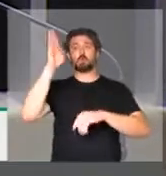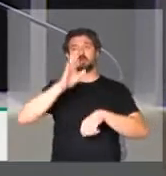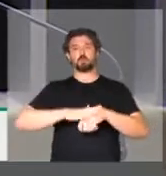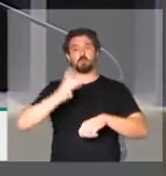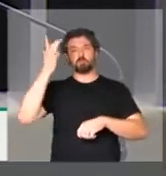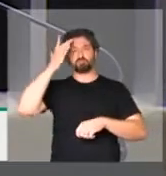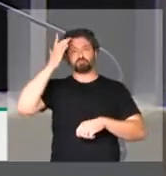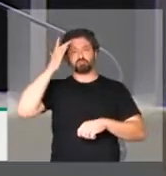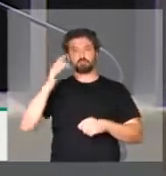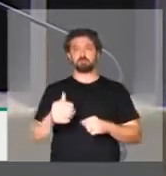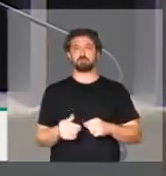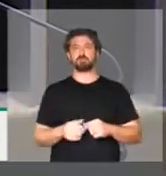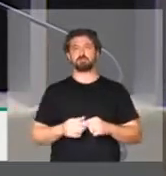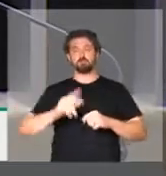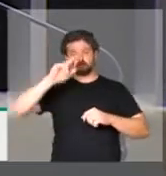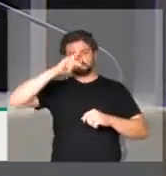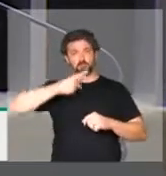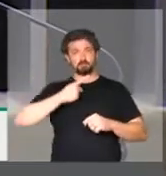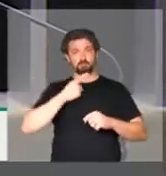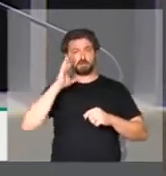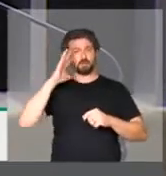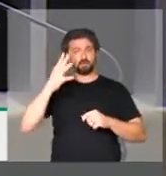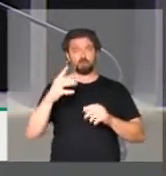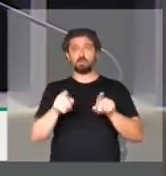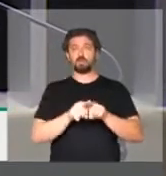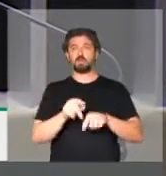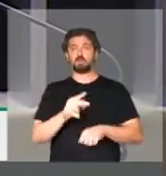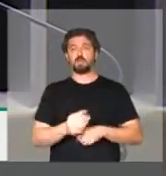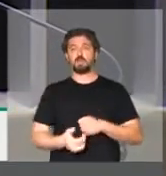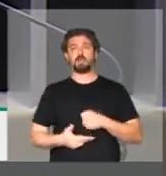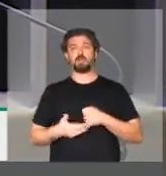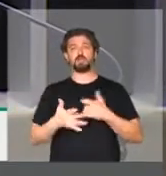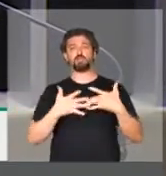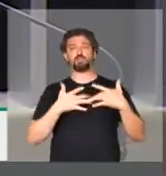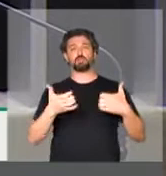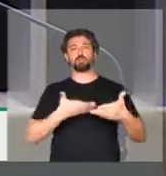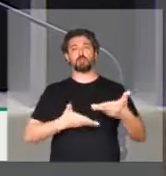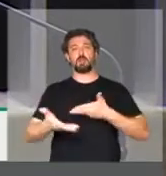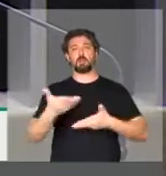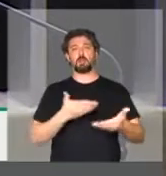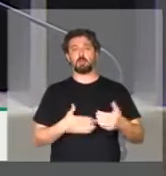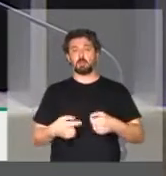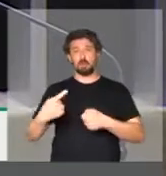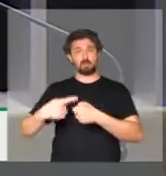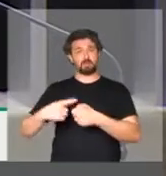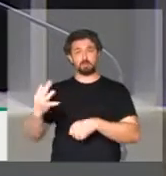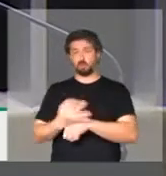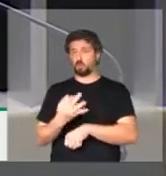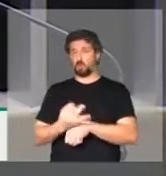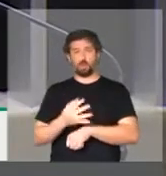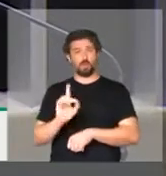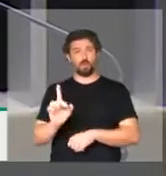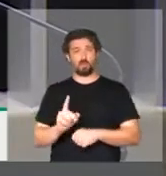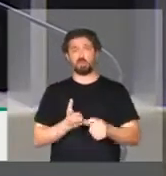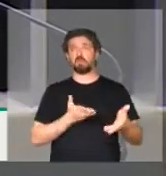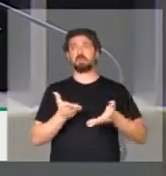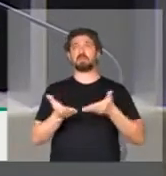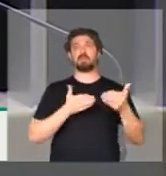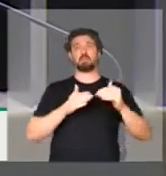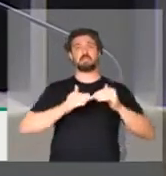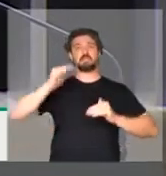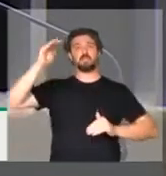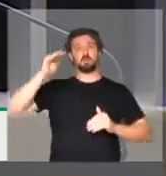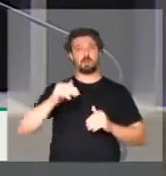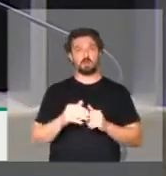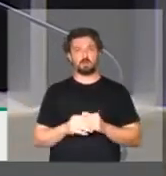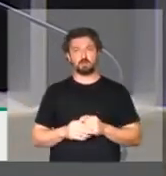moderno, autossuficiente e solidário. Os municípios não aguentam conviver com esse tratamento